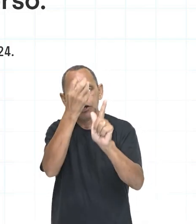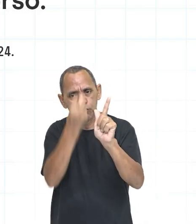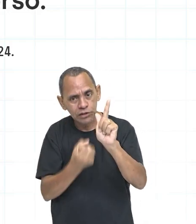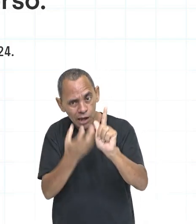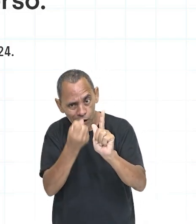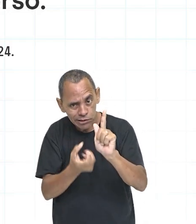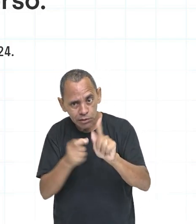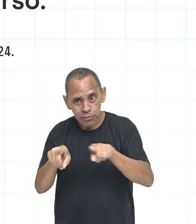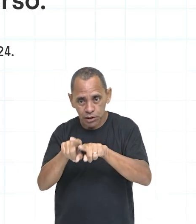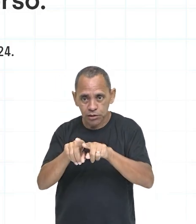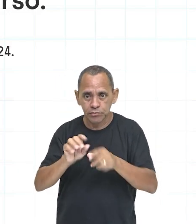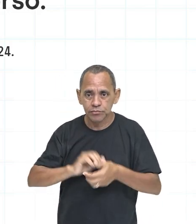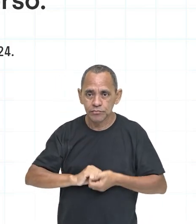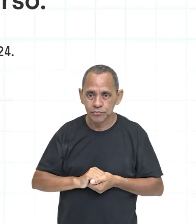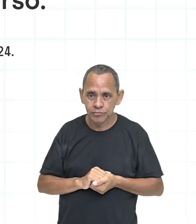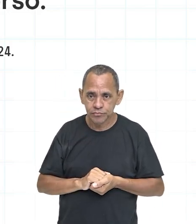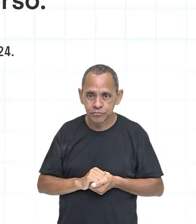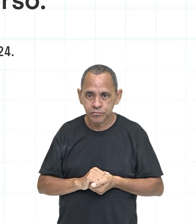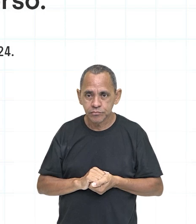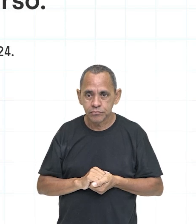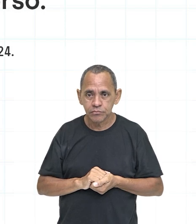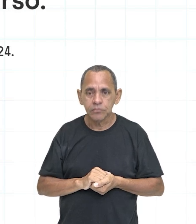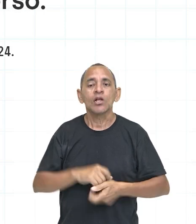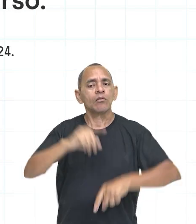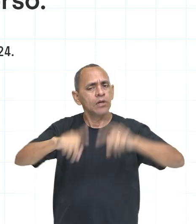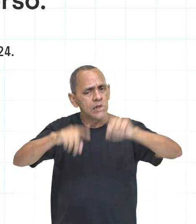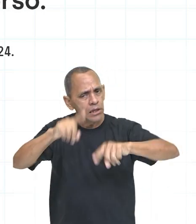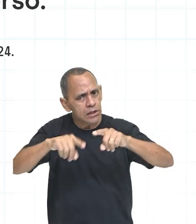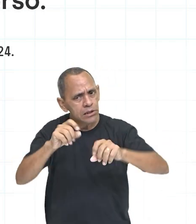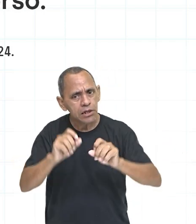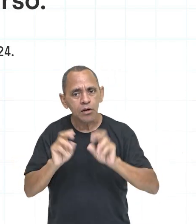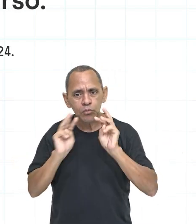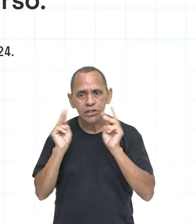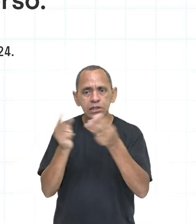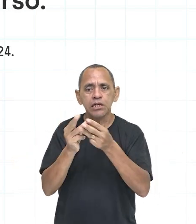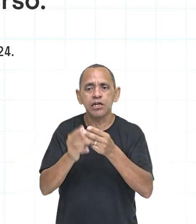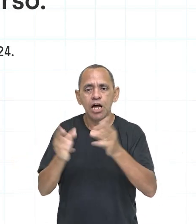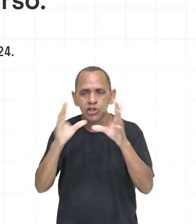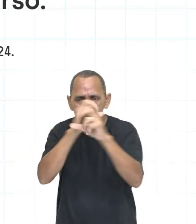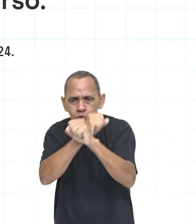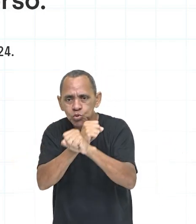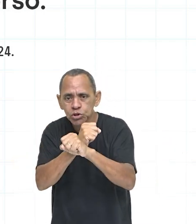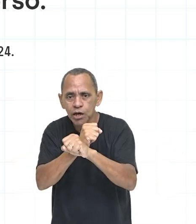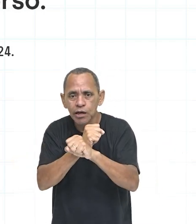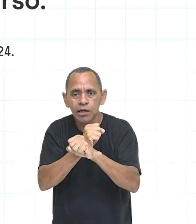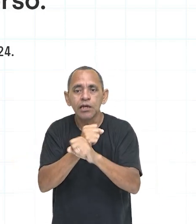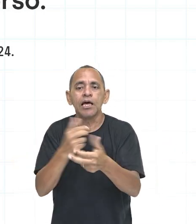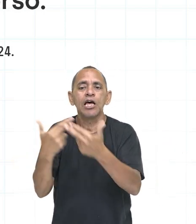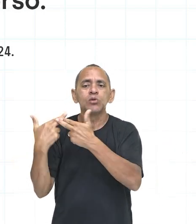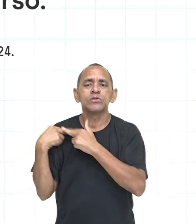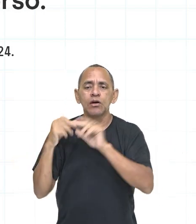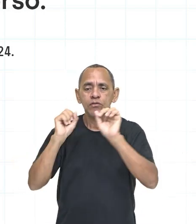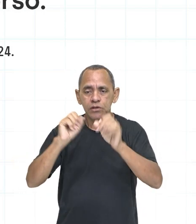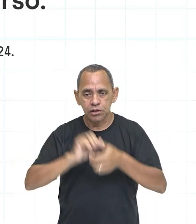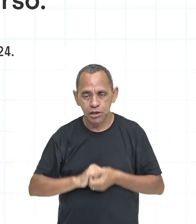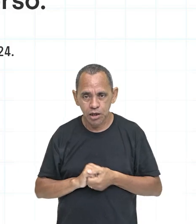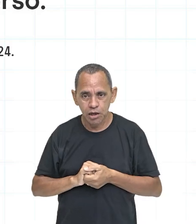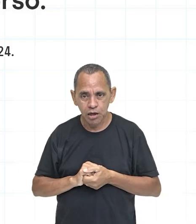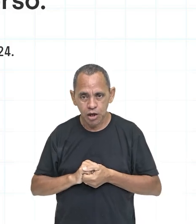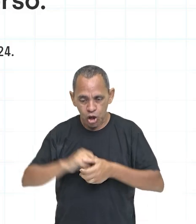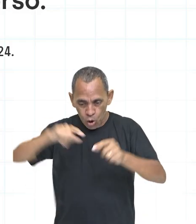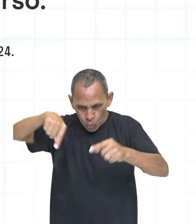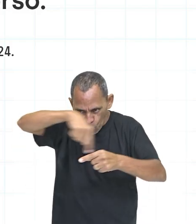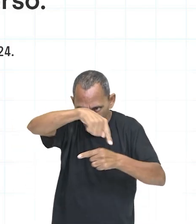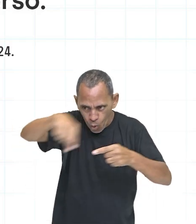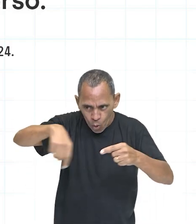matéria escura e energia escura são responsáveis pela formação dos buracos negros no universo? Não. Nós não tratamos, nós não vimos a